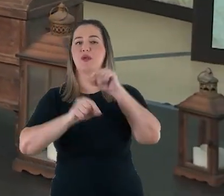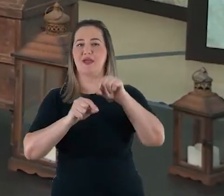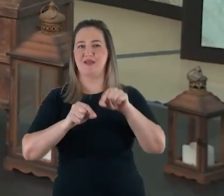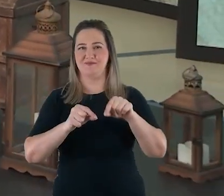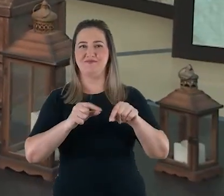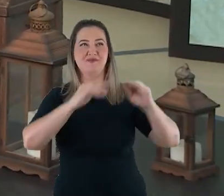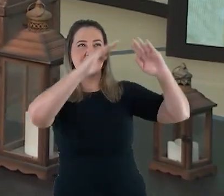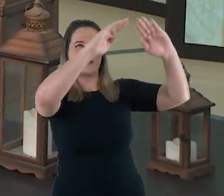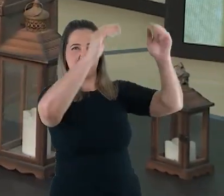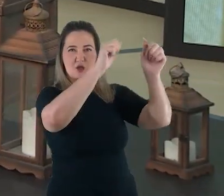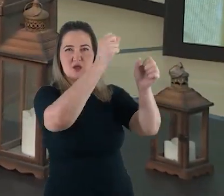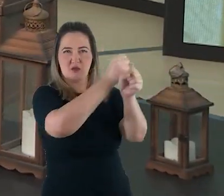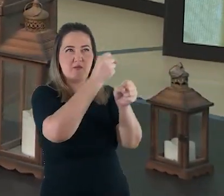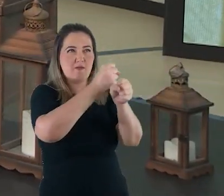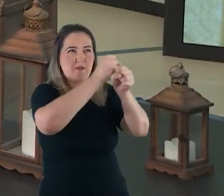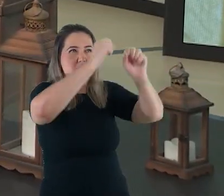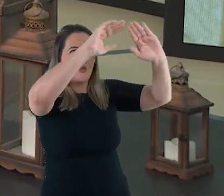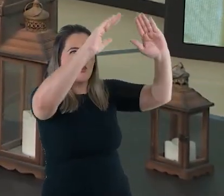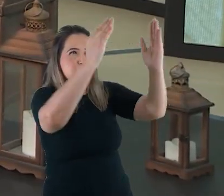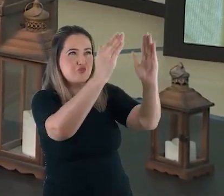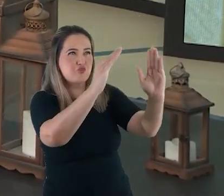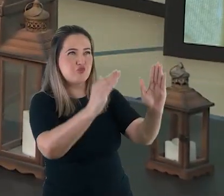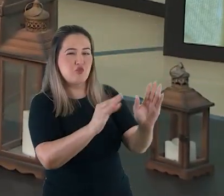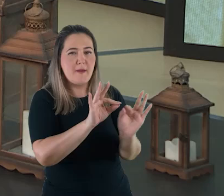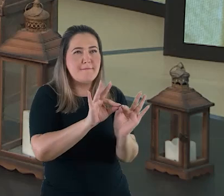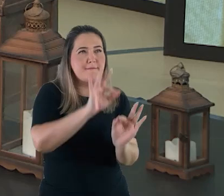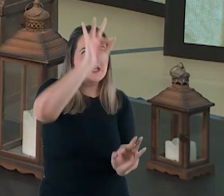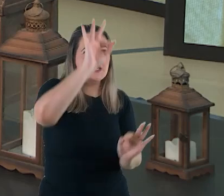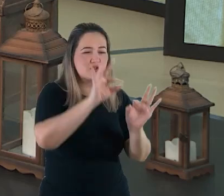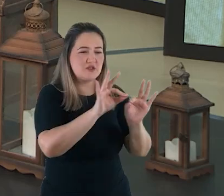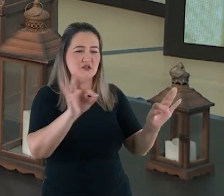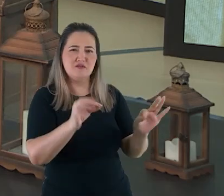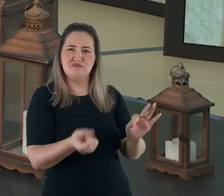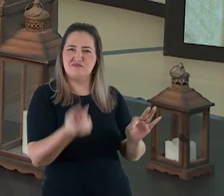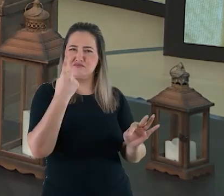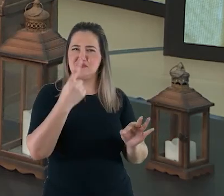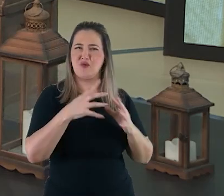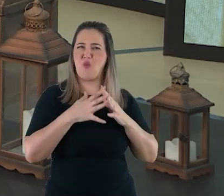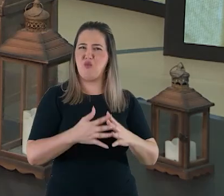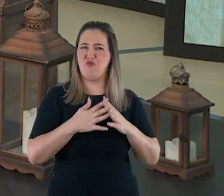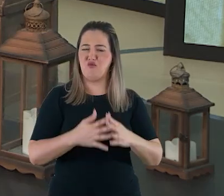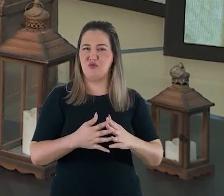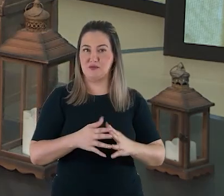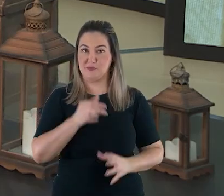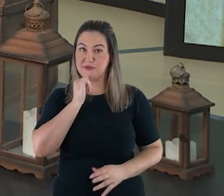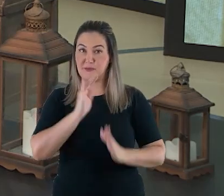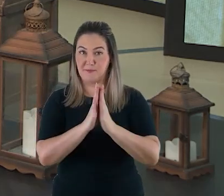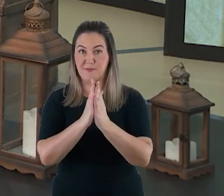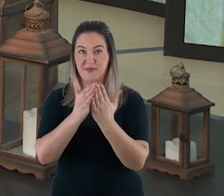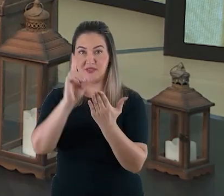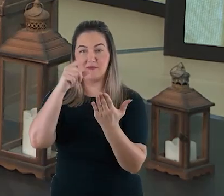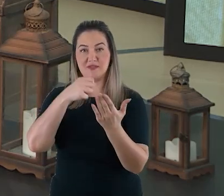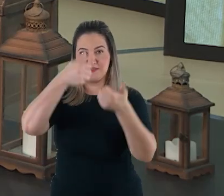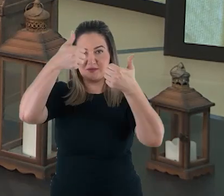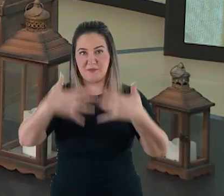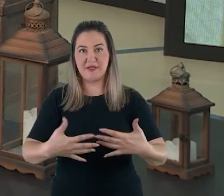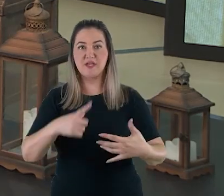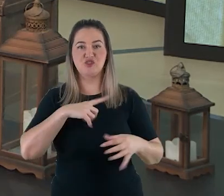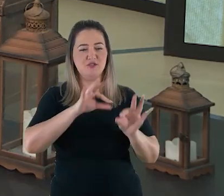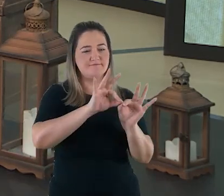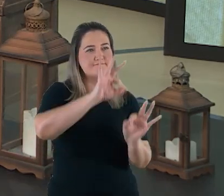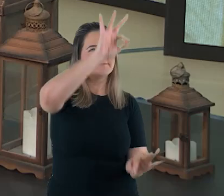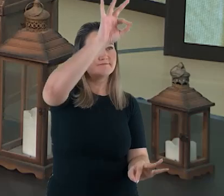medidas da imagem são um tanto confusas e estranhas. Eu vou explicar para você. Na Bíblia fala que a imagem de Nabucodonosor